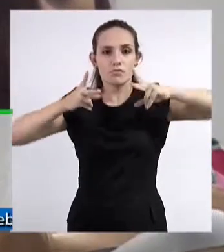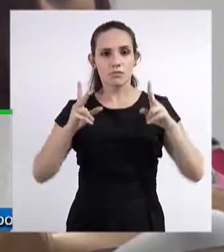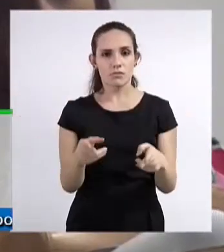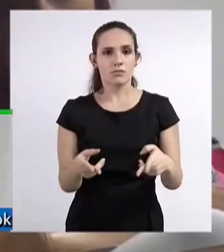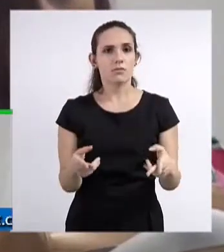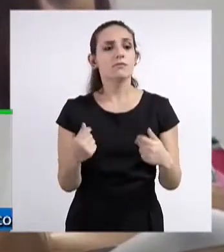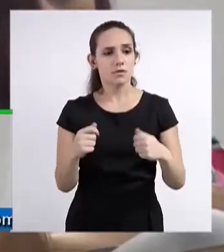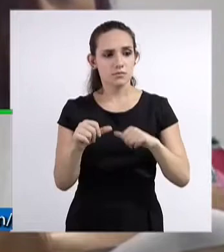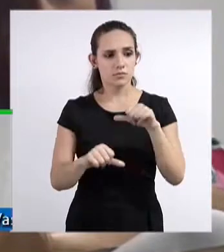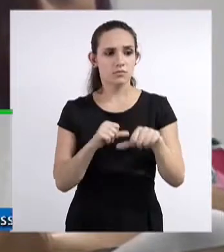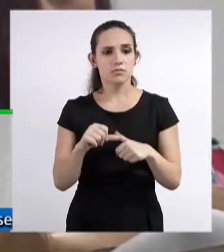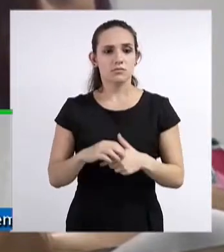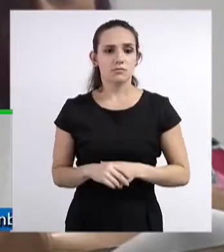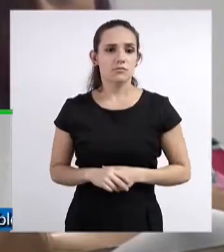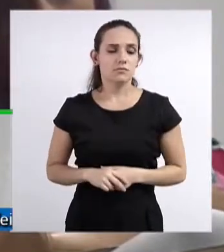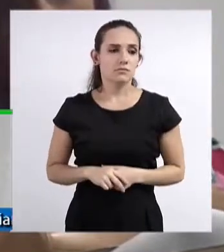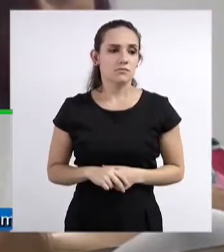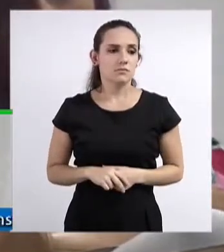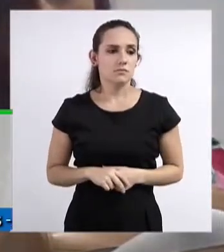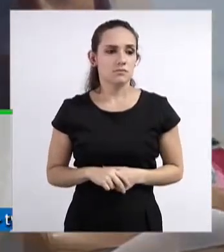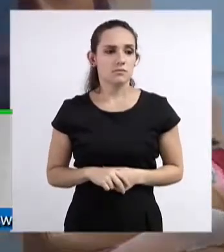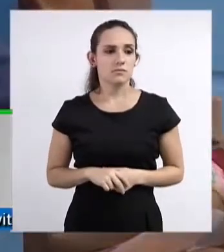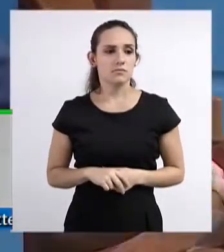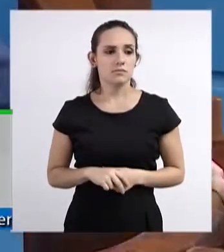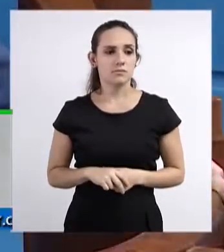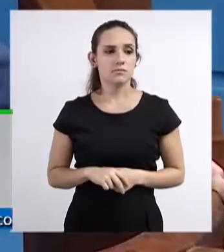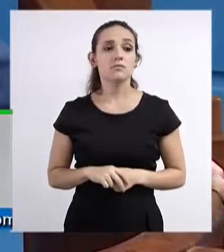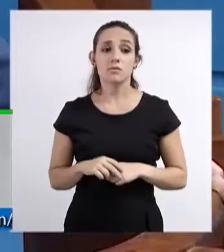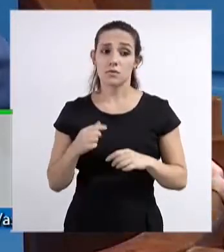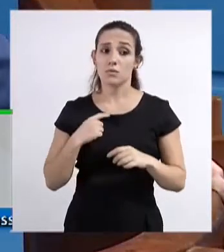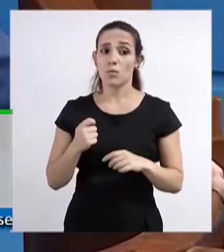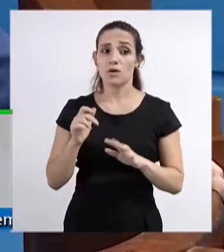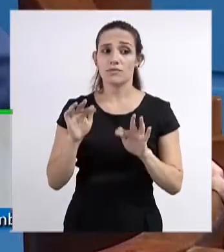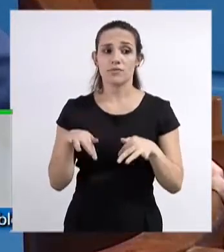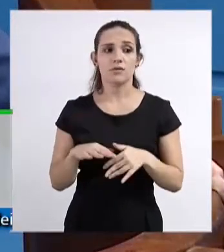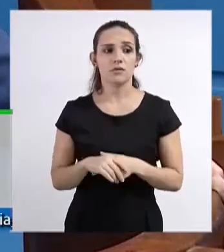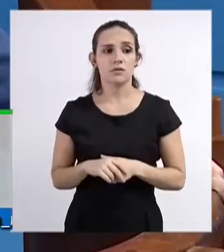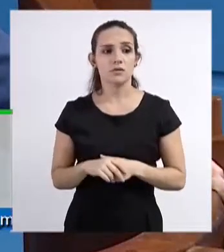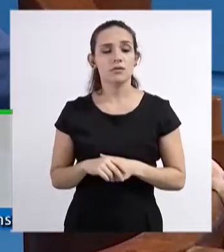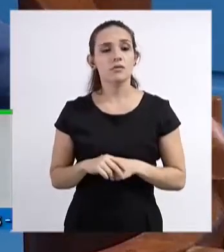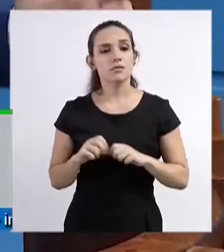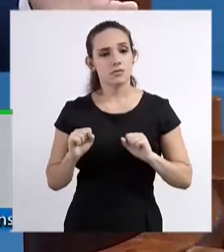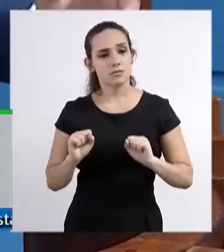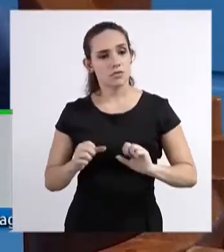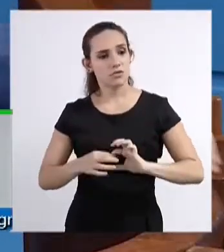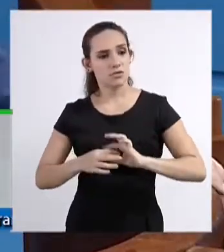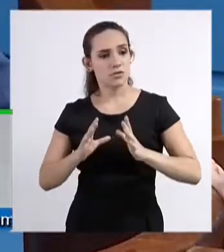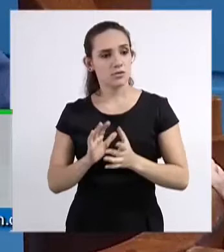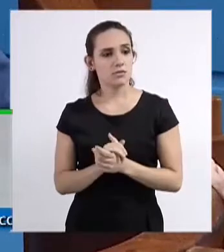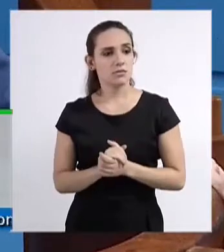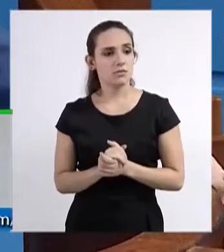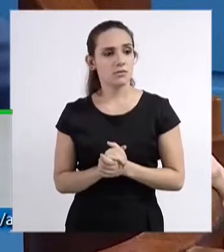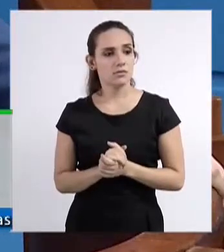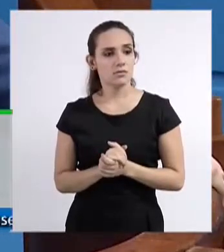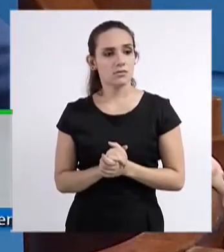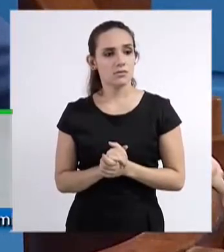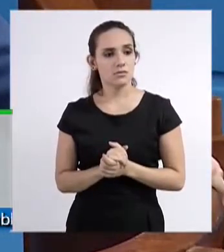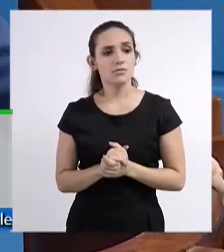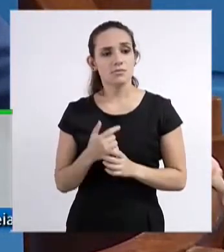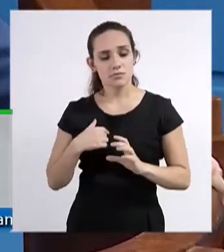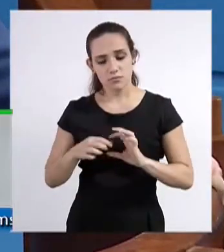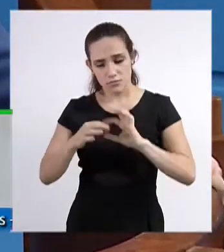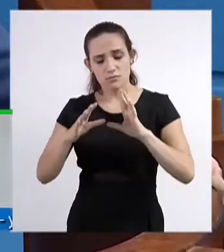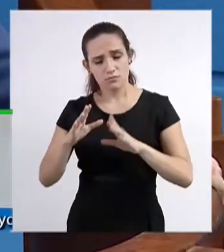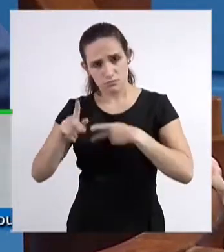de mudança. Concede uma parte, deputado? Concedo, só para concluir e deixar o senhor falar livremente a